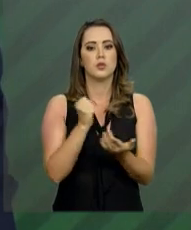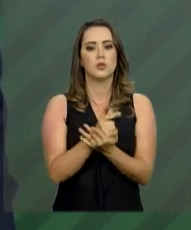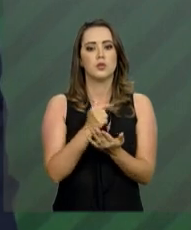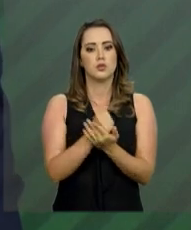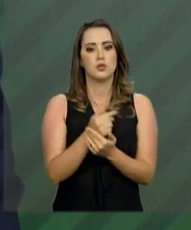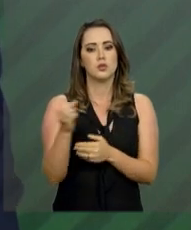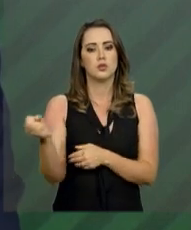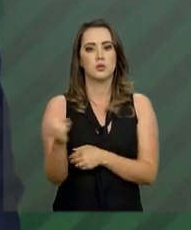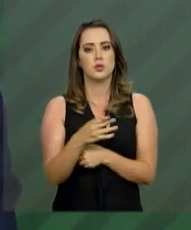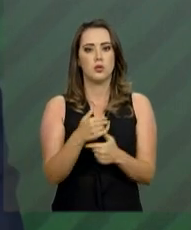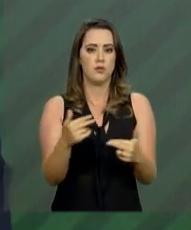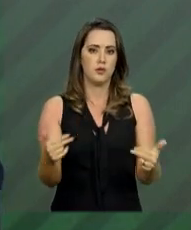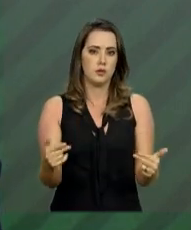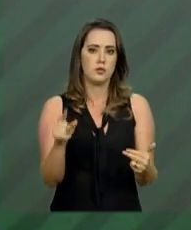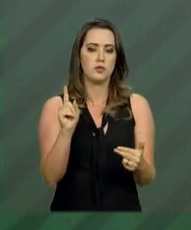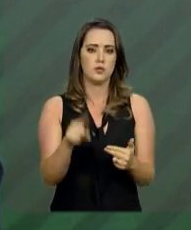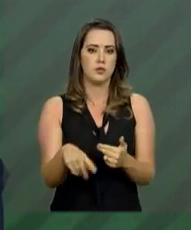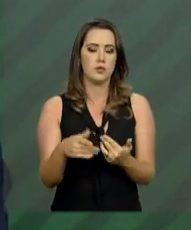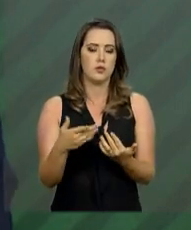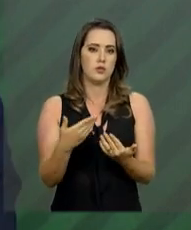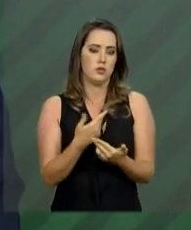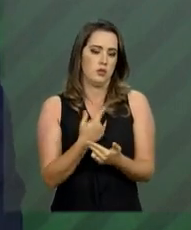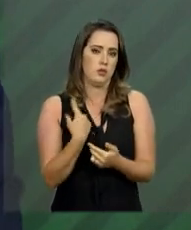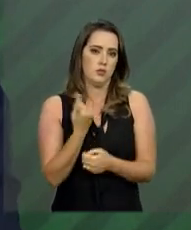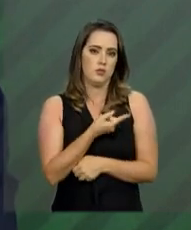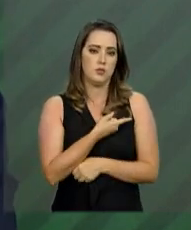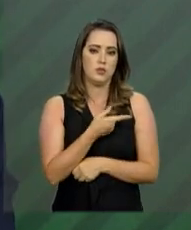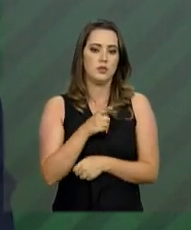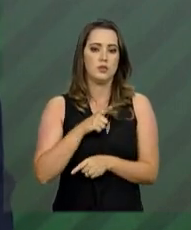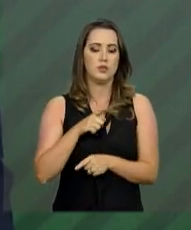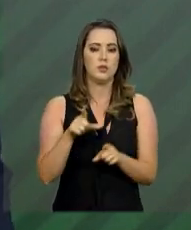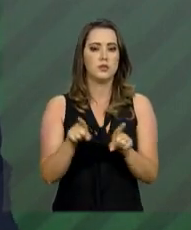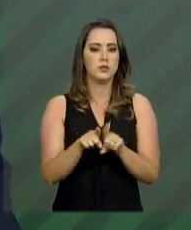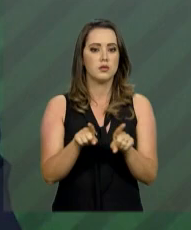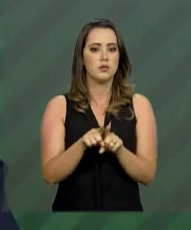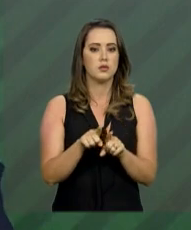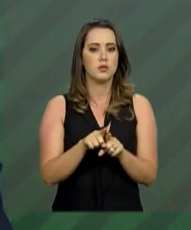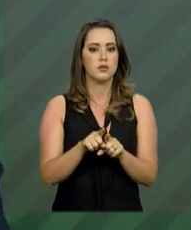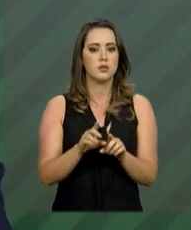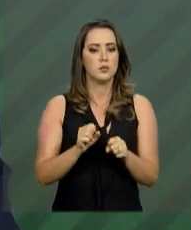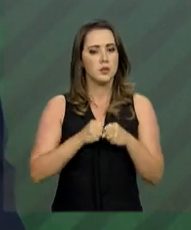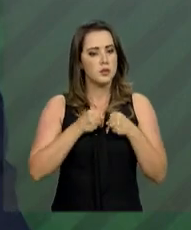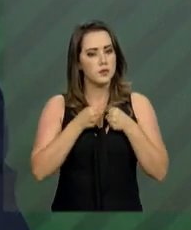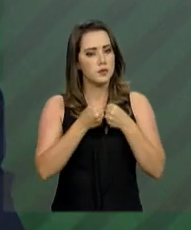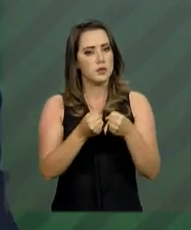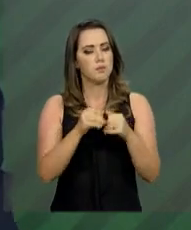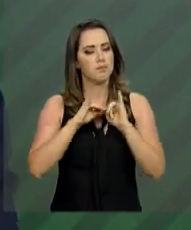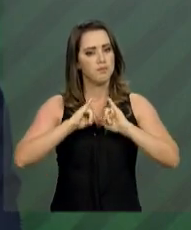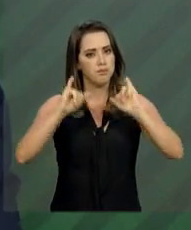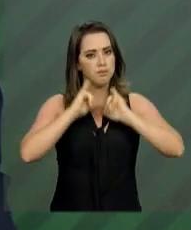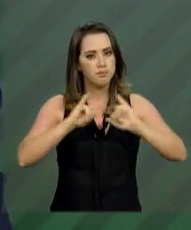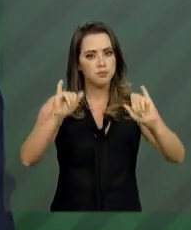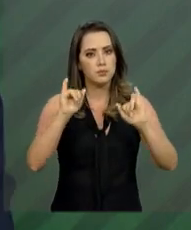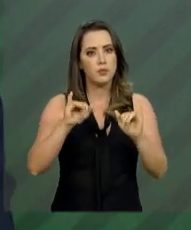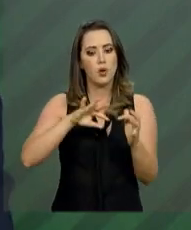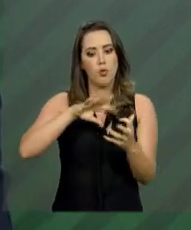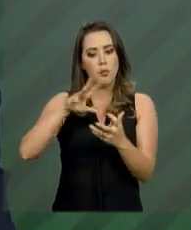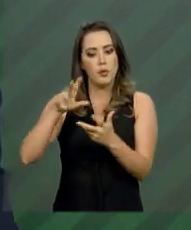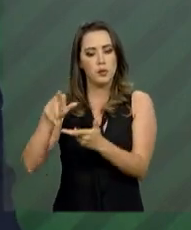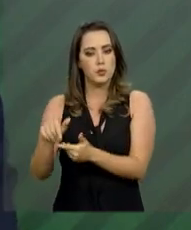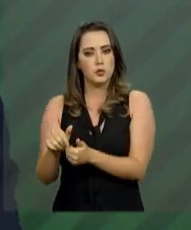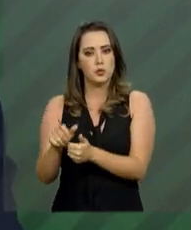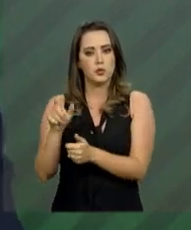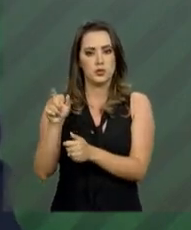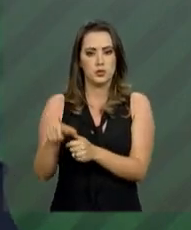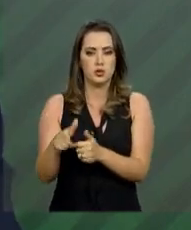novos acervos enfim e nós também empreenderemos uma campanha é internacional